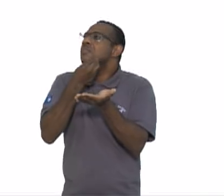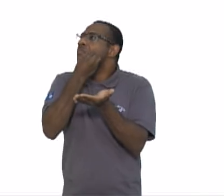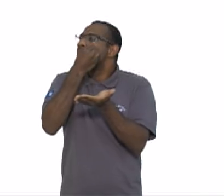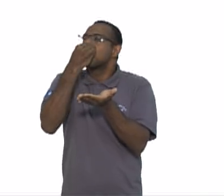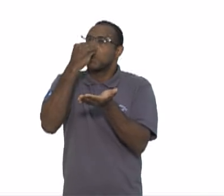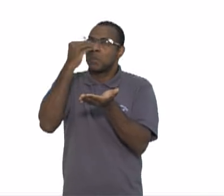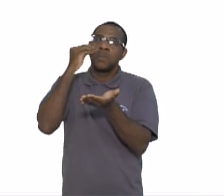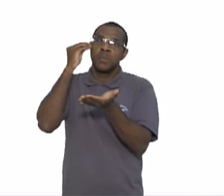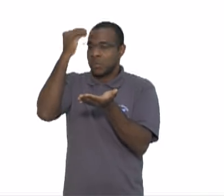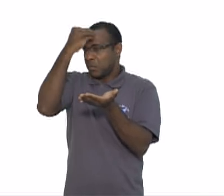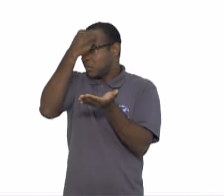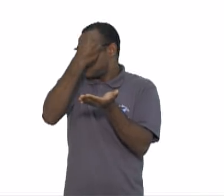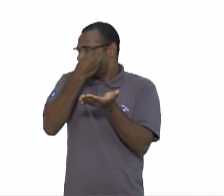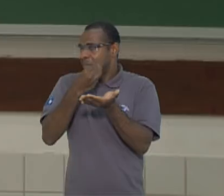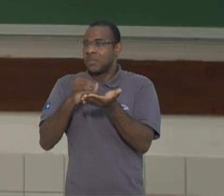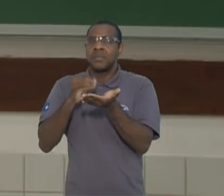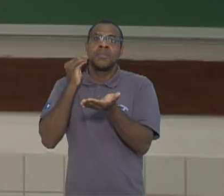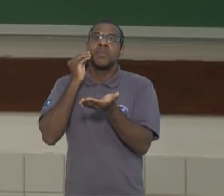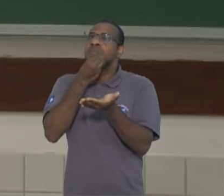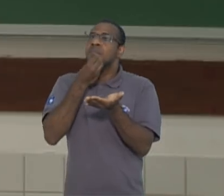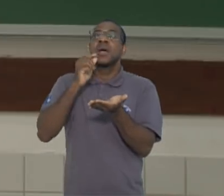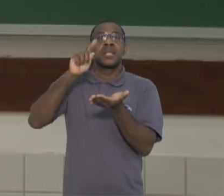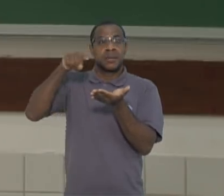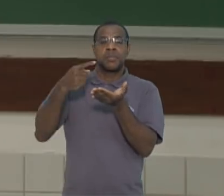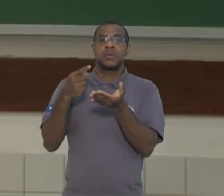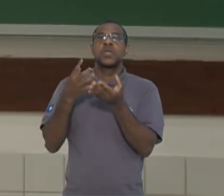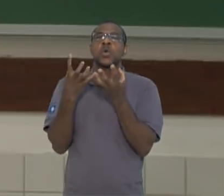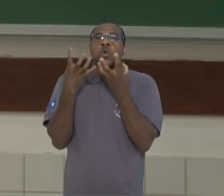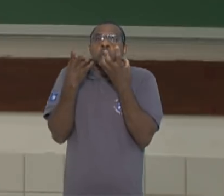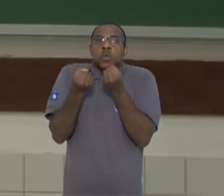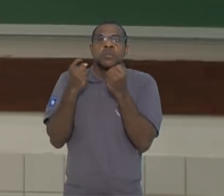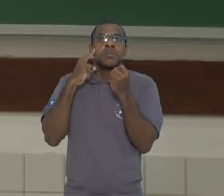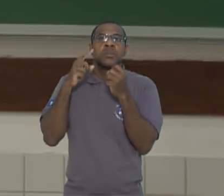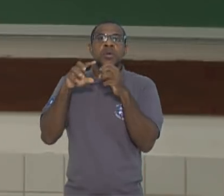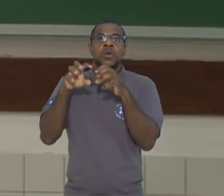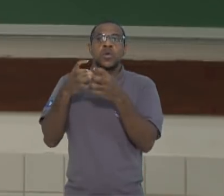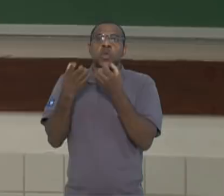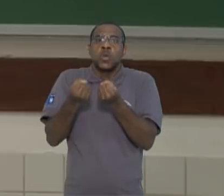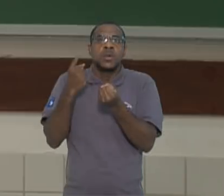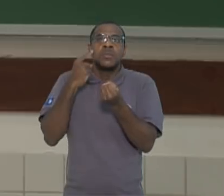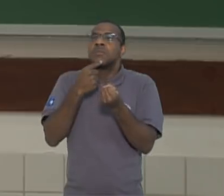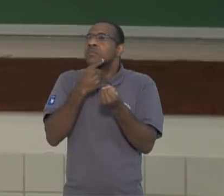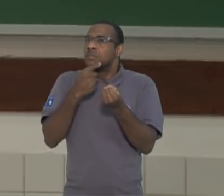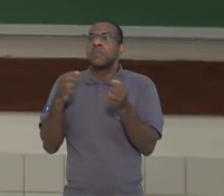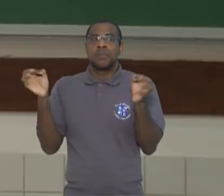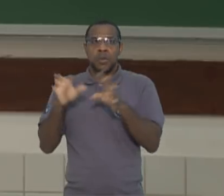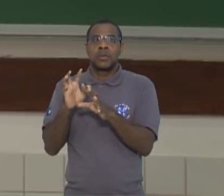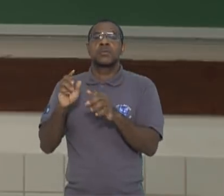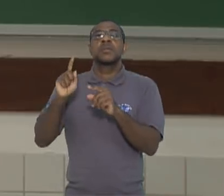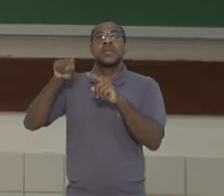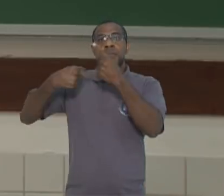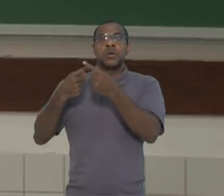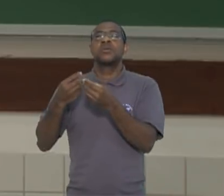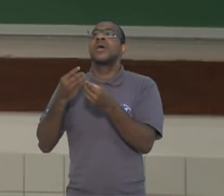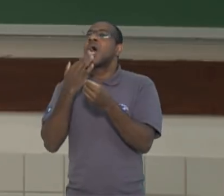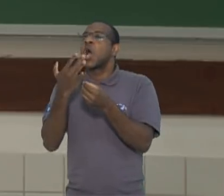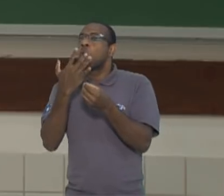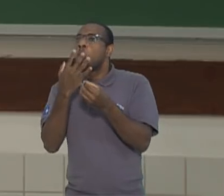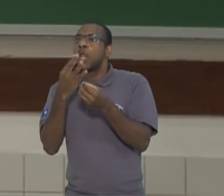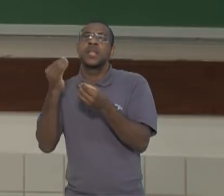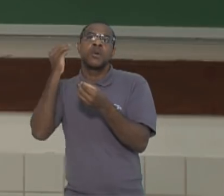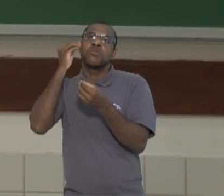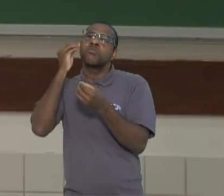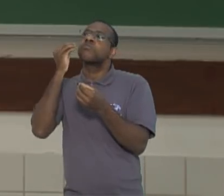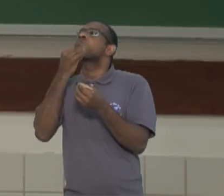para aplicar a maquiagem colorida. Ou seja, vocês fizeram, né, as 3 cores ou mais, a quantidade de cores que vocês querem.